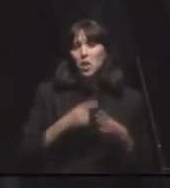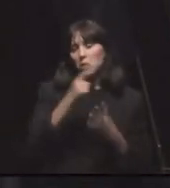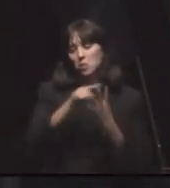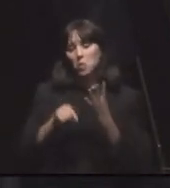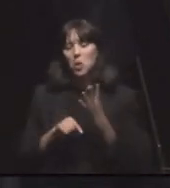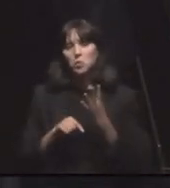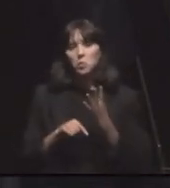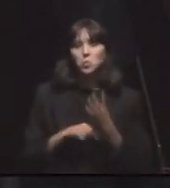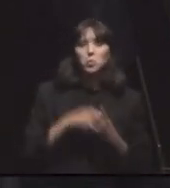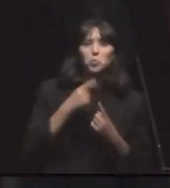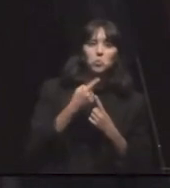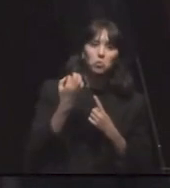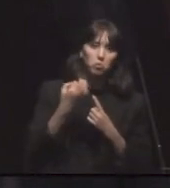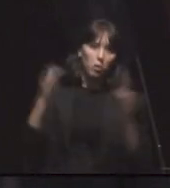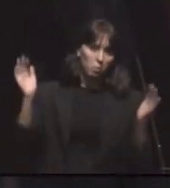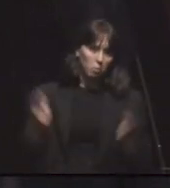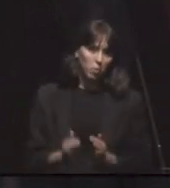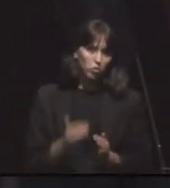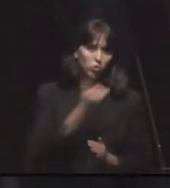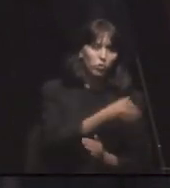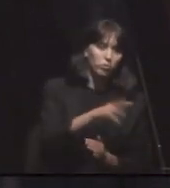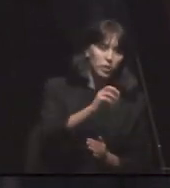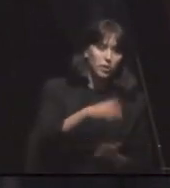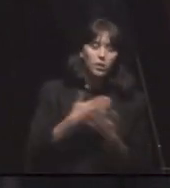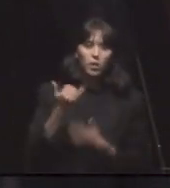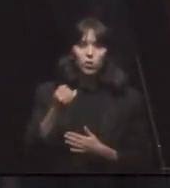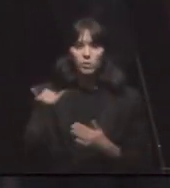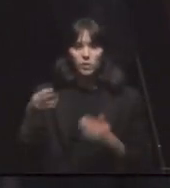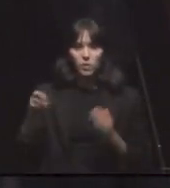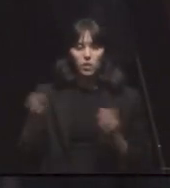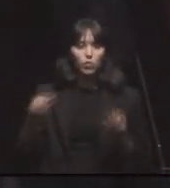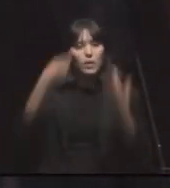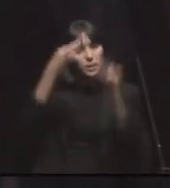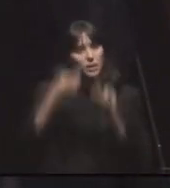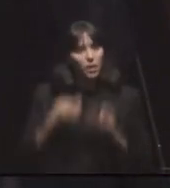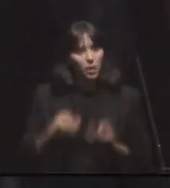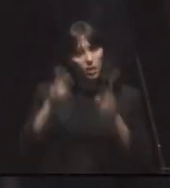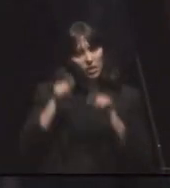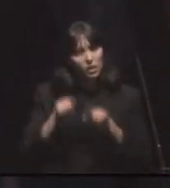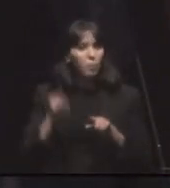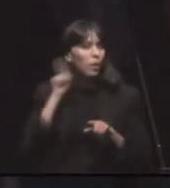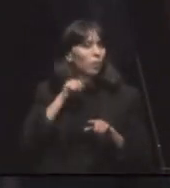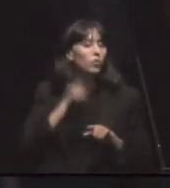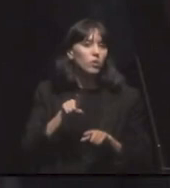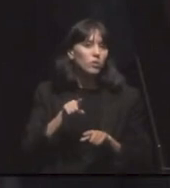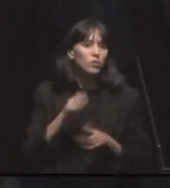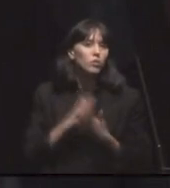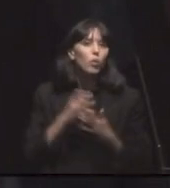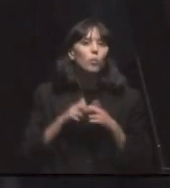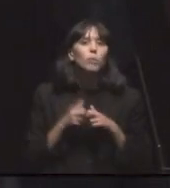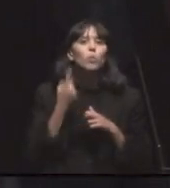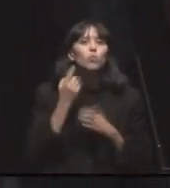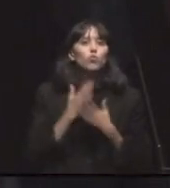dos eleitores entre 2013 e 2023, e a seriedade desta questão, ou seja, de já não termos só um